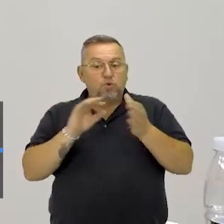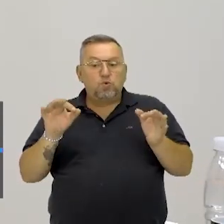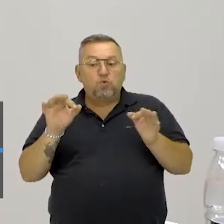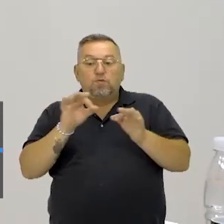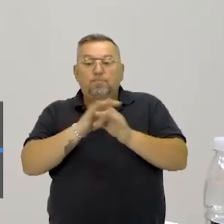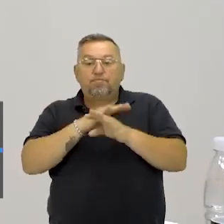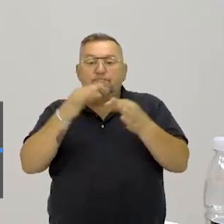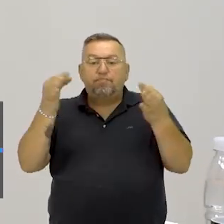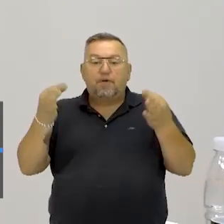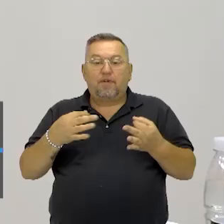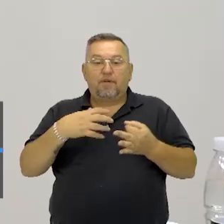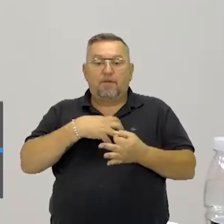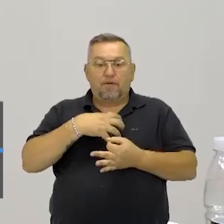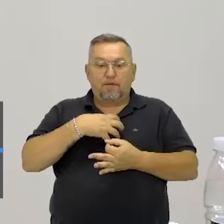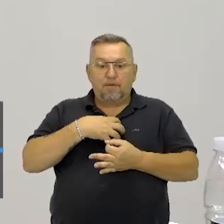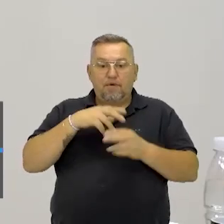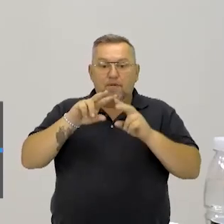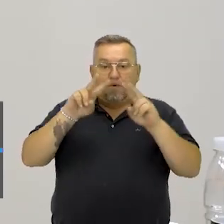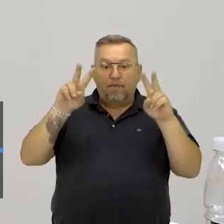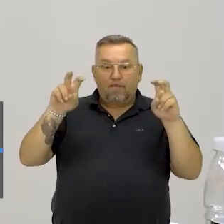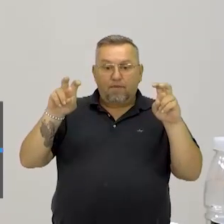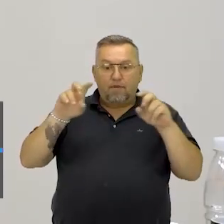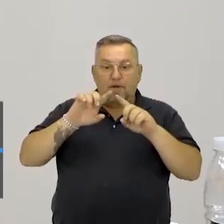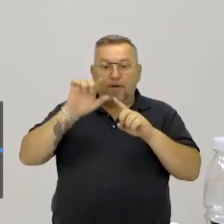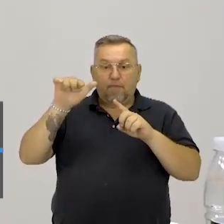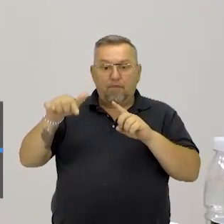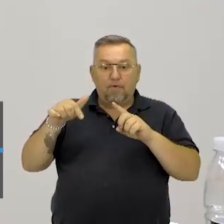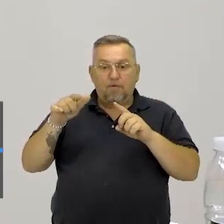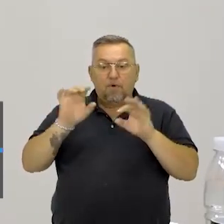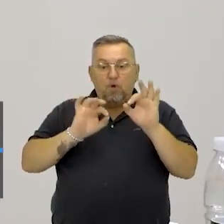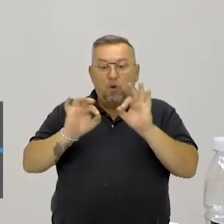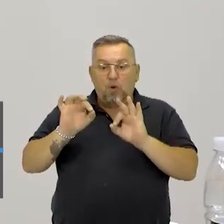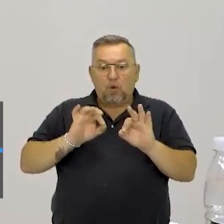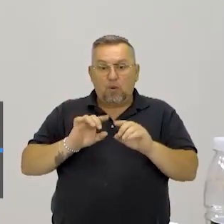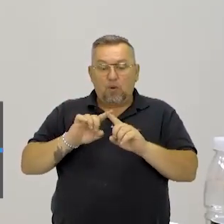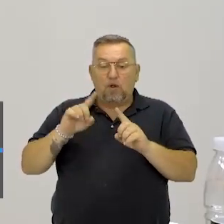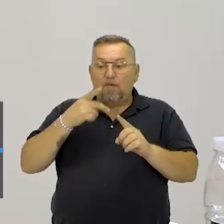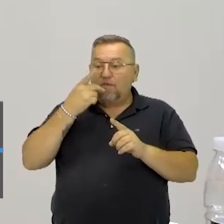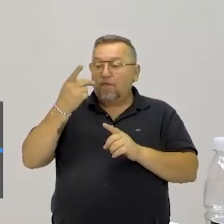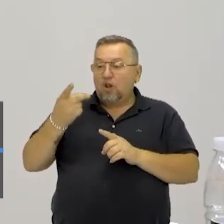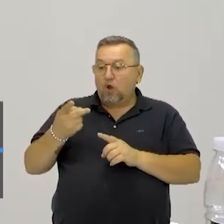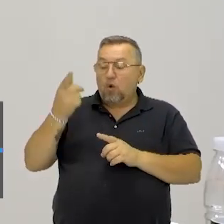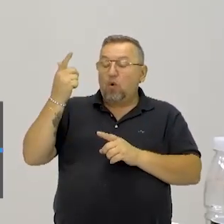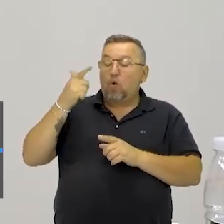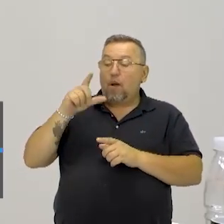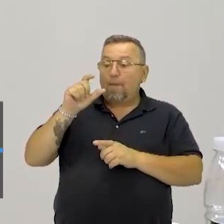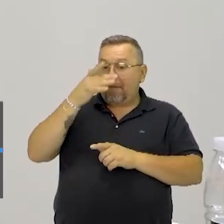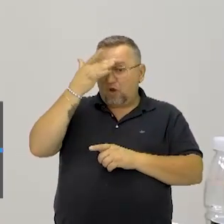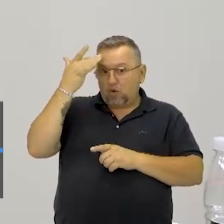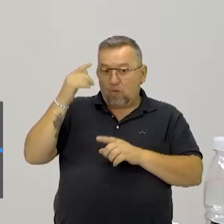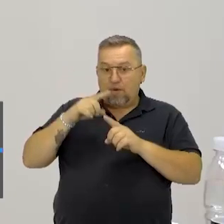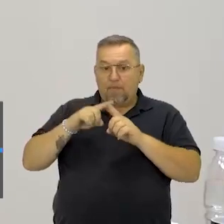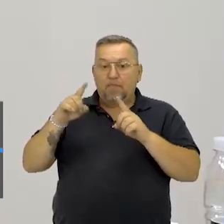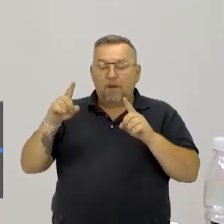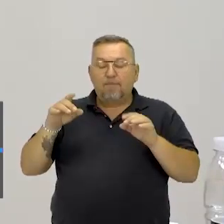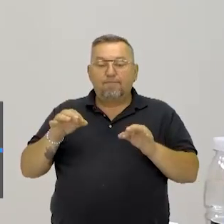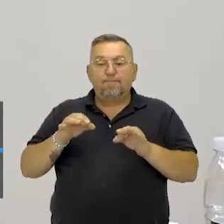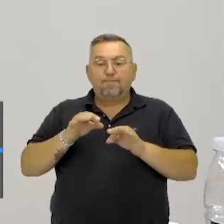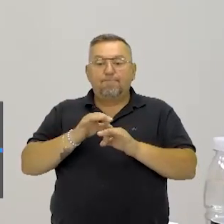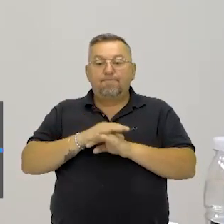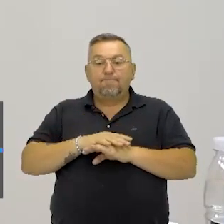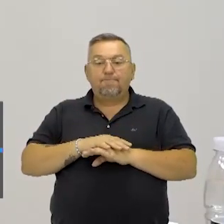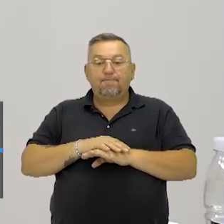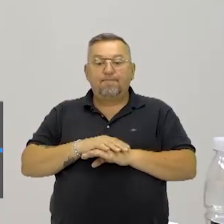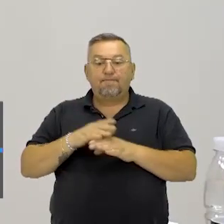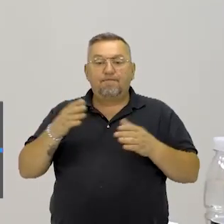íntegra, do jeito que a pessoa falou, entre aspas, depois na sequência eu coloco, afirmou, segundo tal pessoa, mas vem na íntegra, tudo